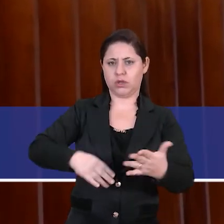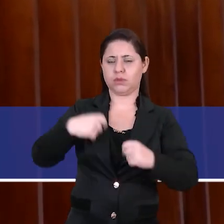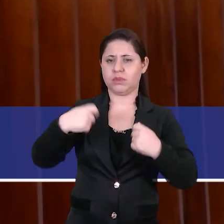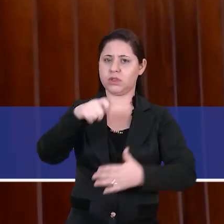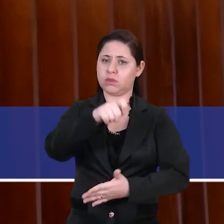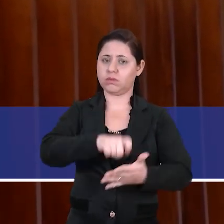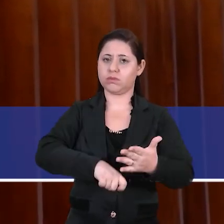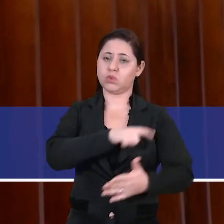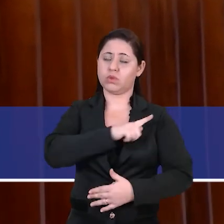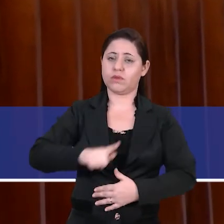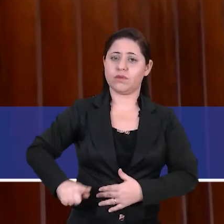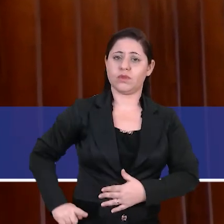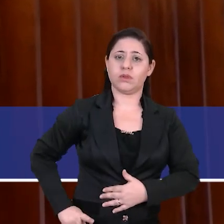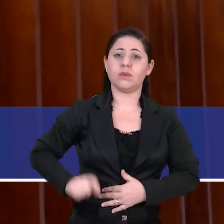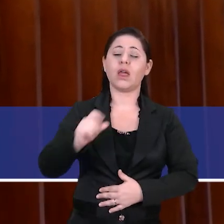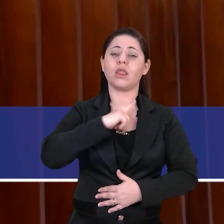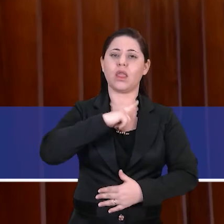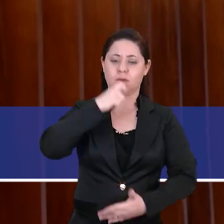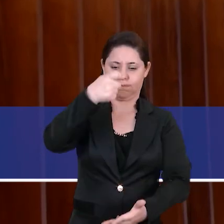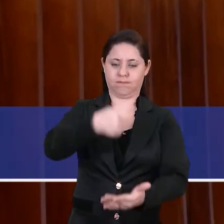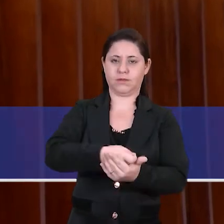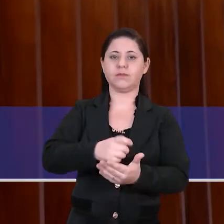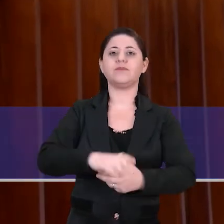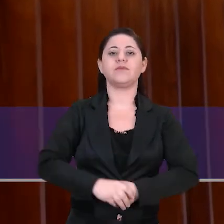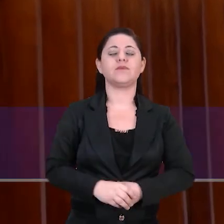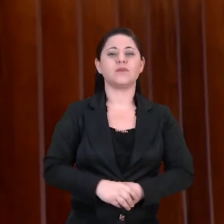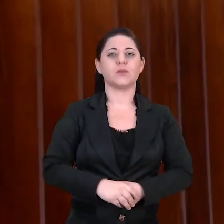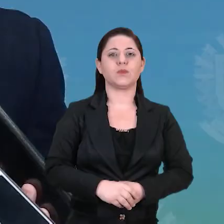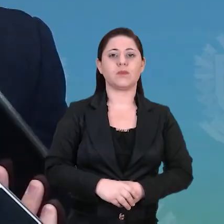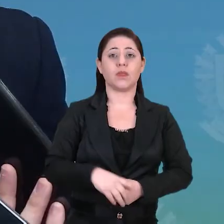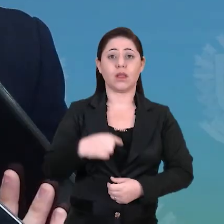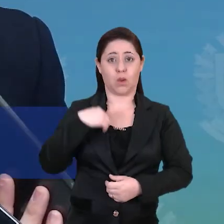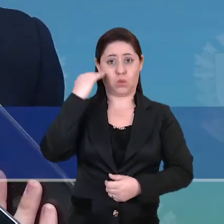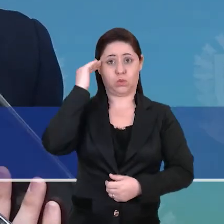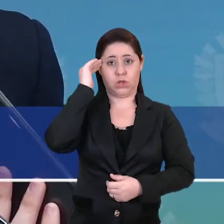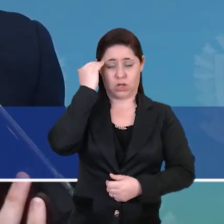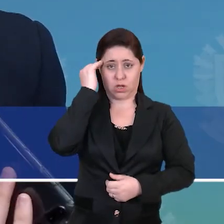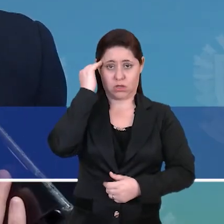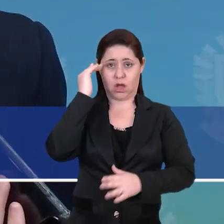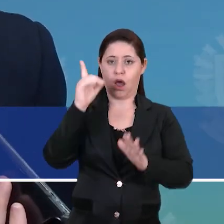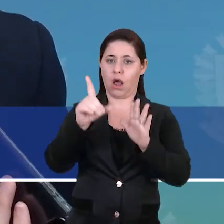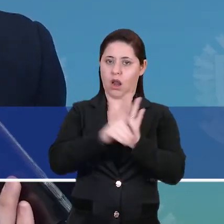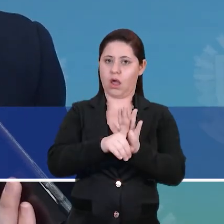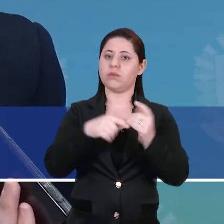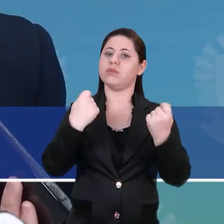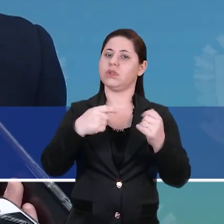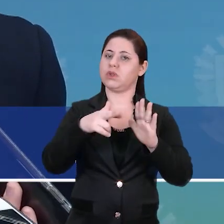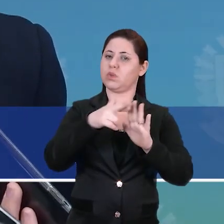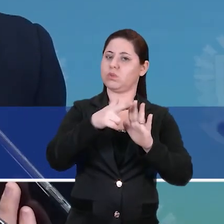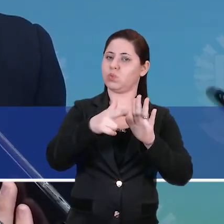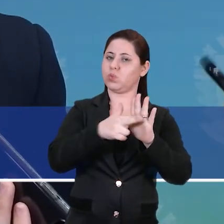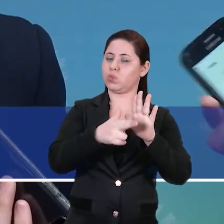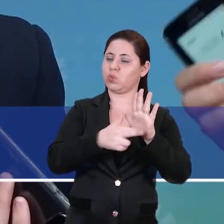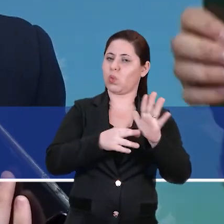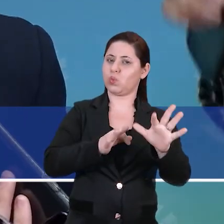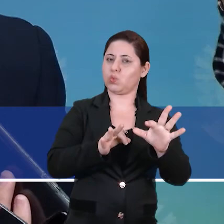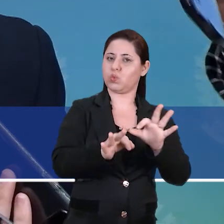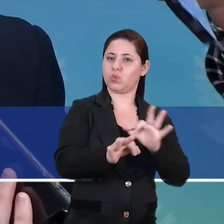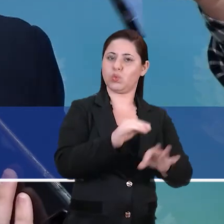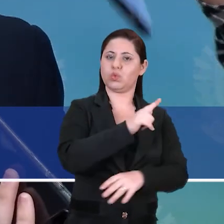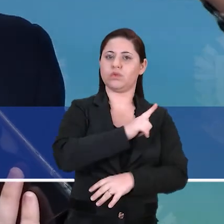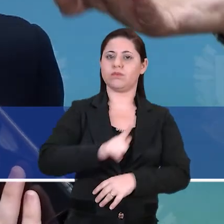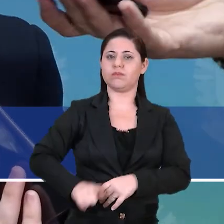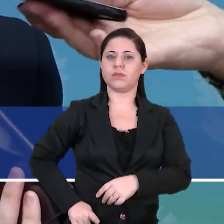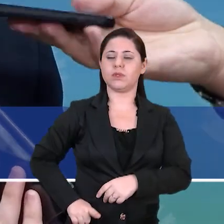precisa ser regulamentado pelo governo estadual para que tenha efeito prático. Eu entendo que essa lei necessita de uma regulamentação por parte